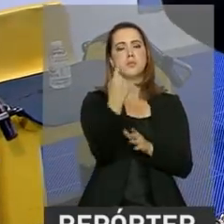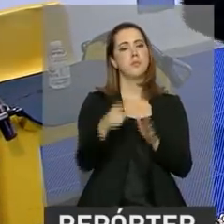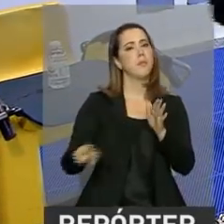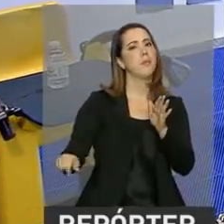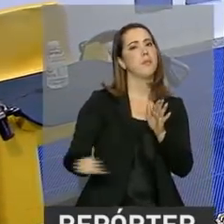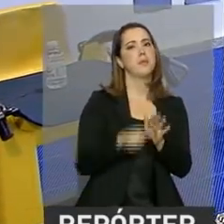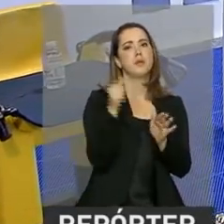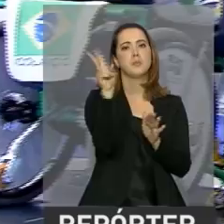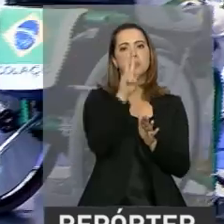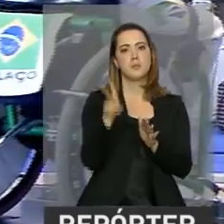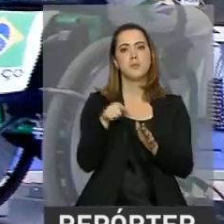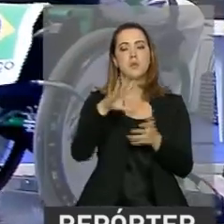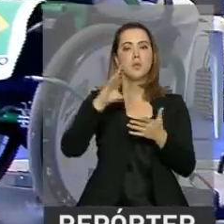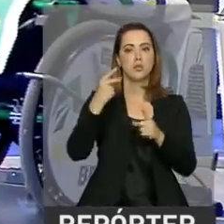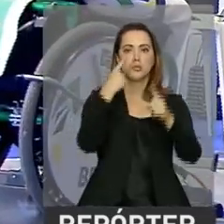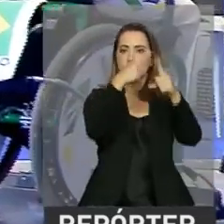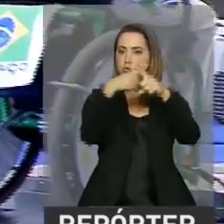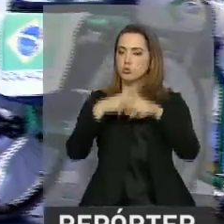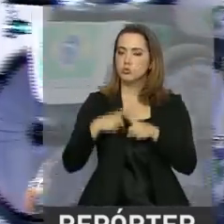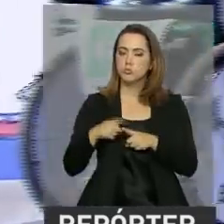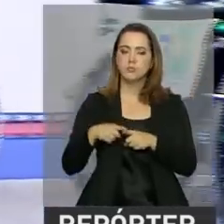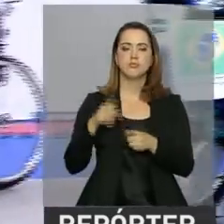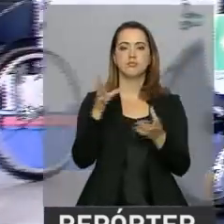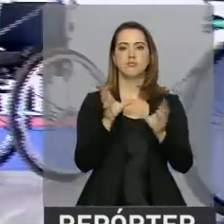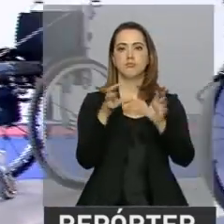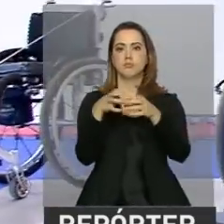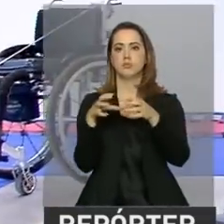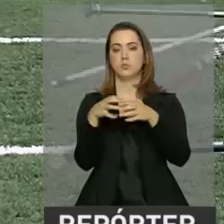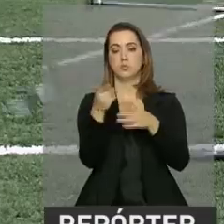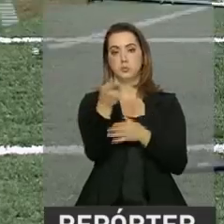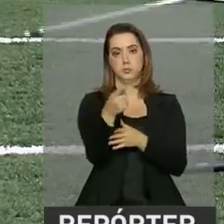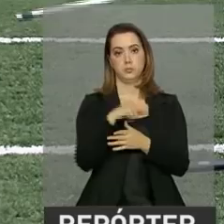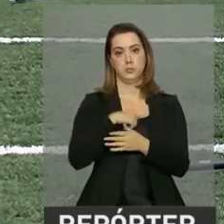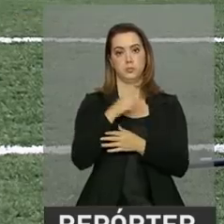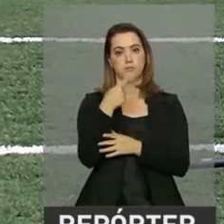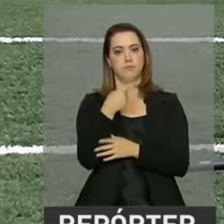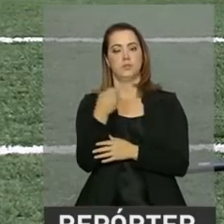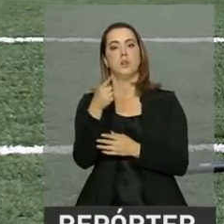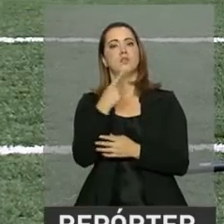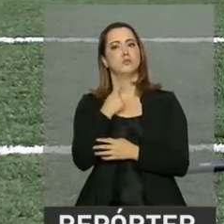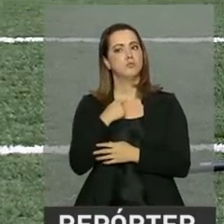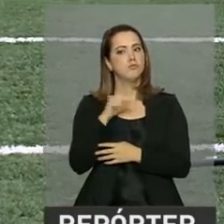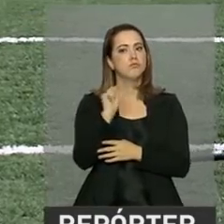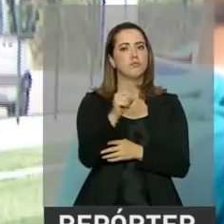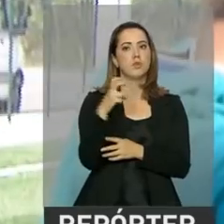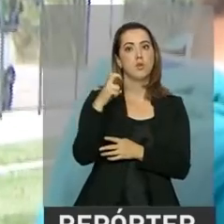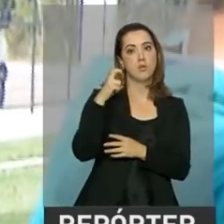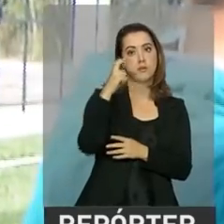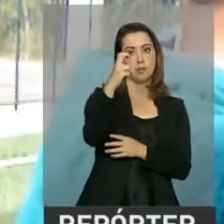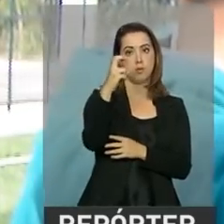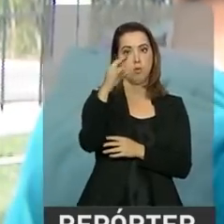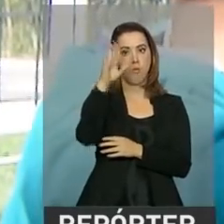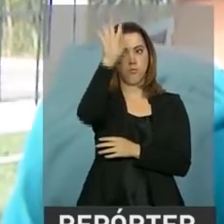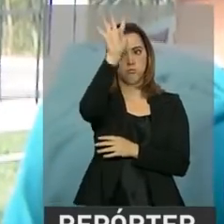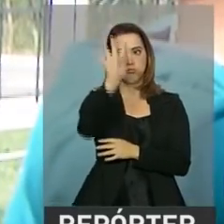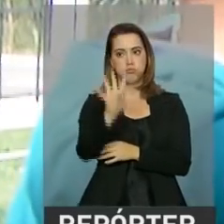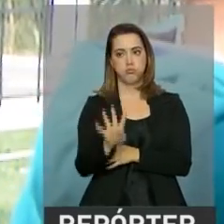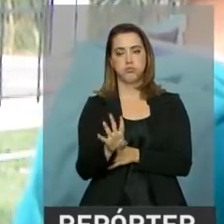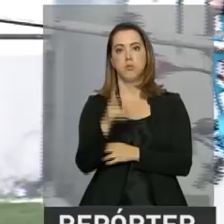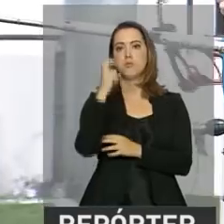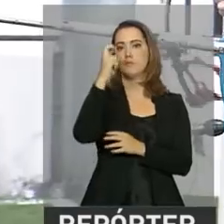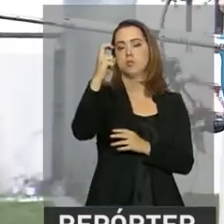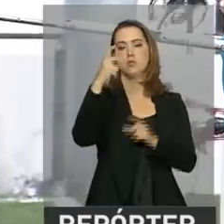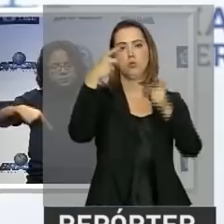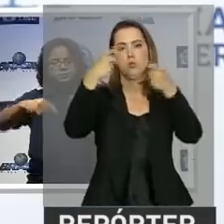as modalidades que compõem o programa paralímpico. E a meta é ambiciosa, ficar entre os cinco primeiros no quadro geral